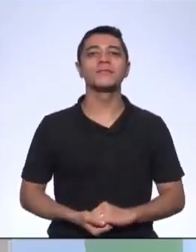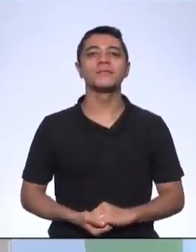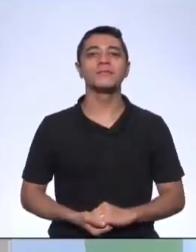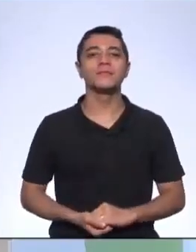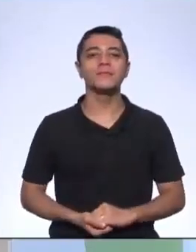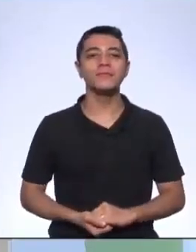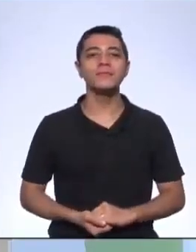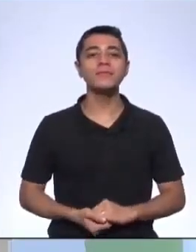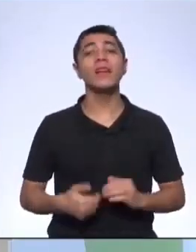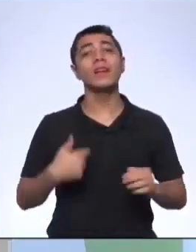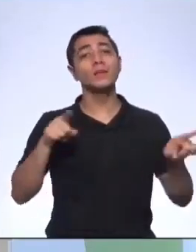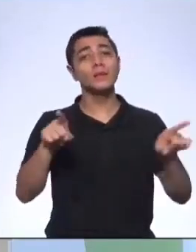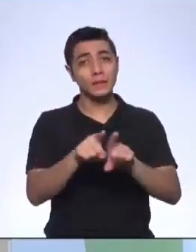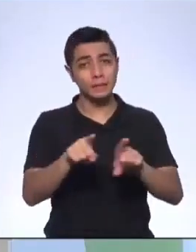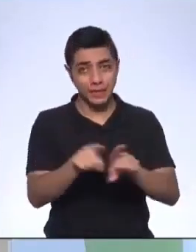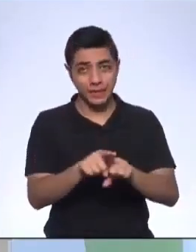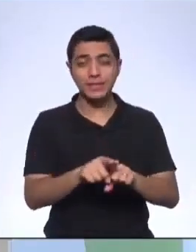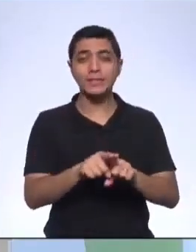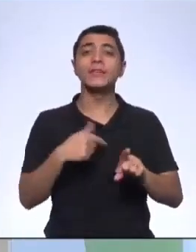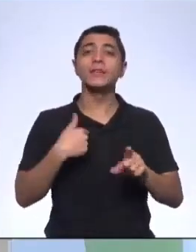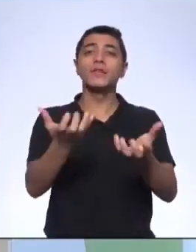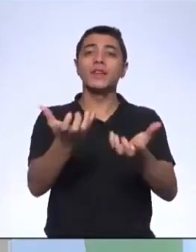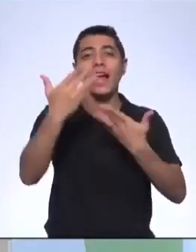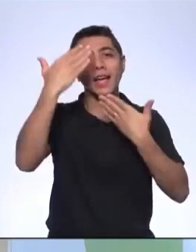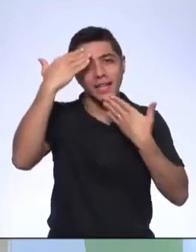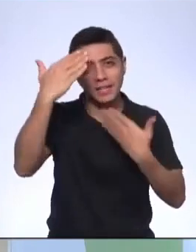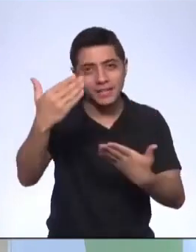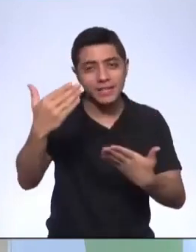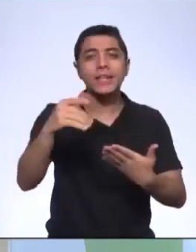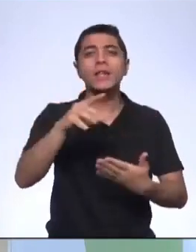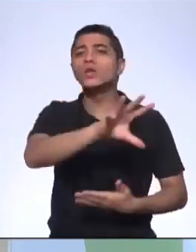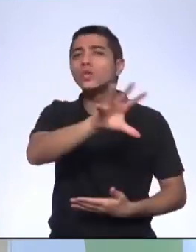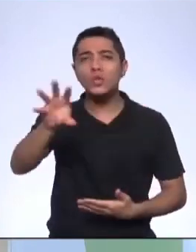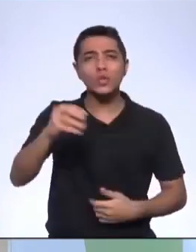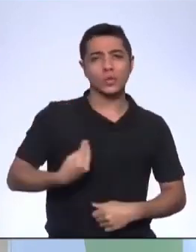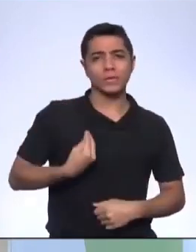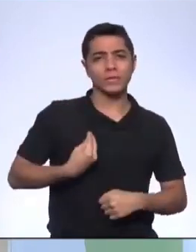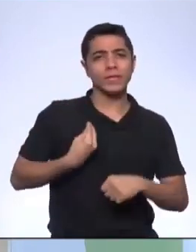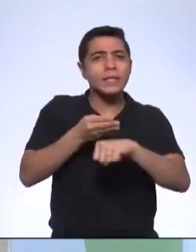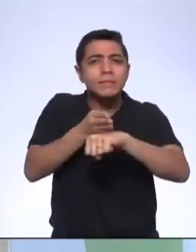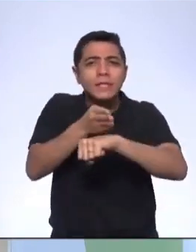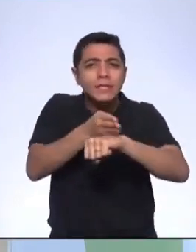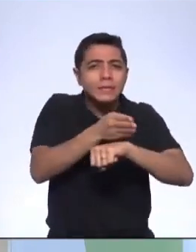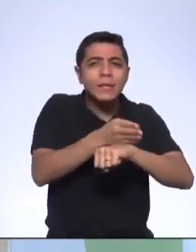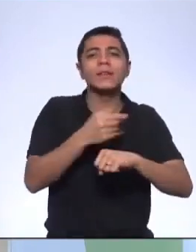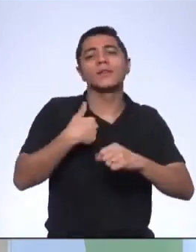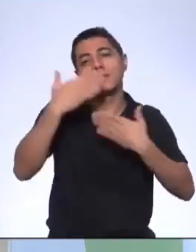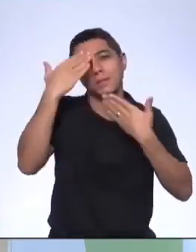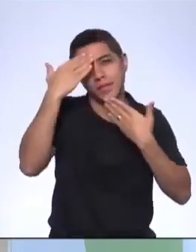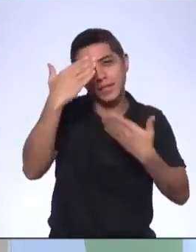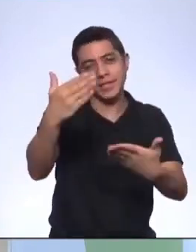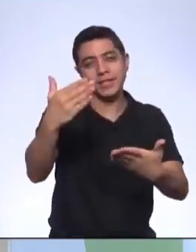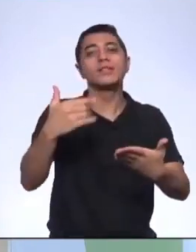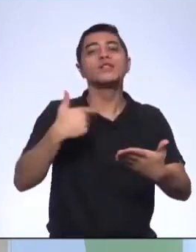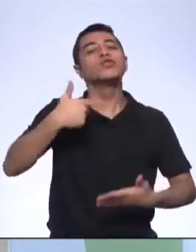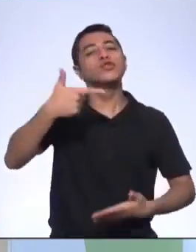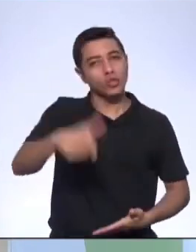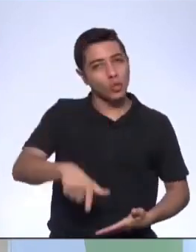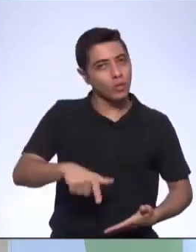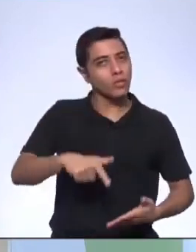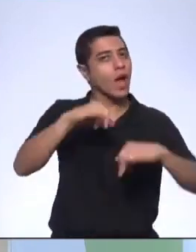Eu também gostaria de agradecer muito a participação de todos. Falar de novo que é um prazer estar